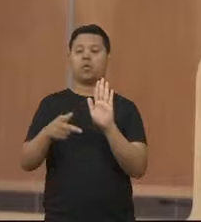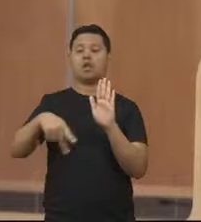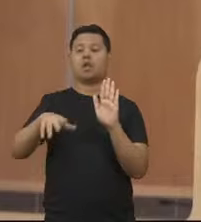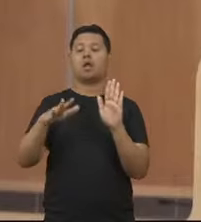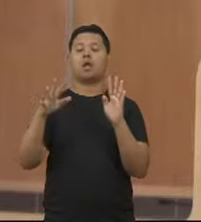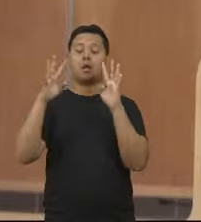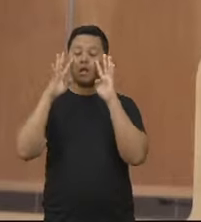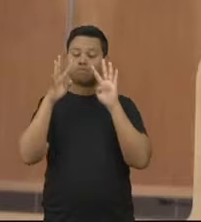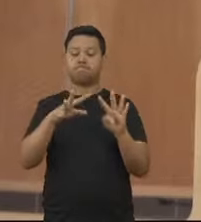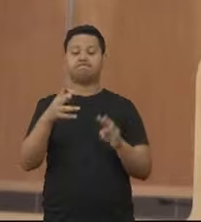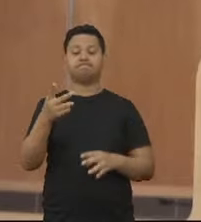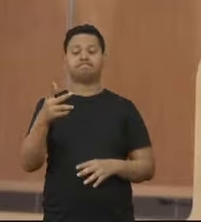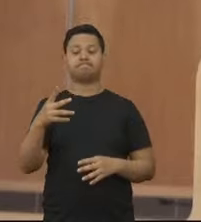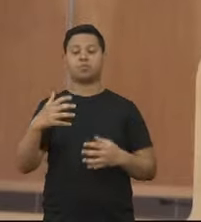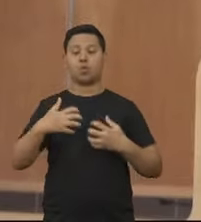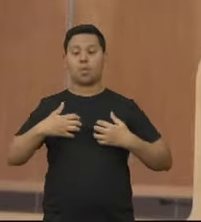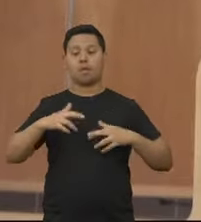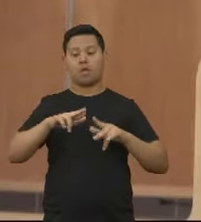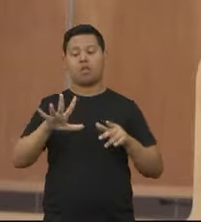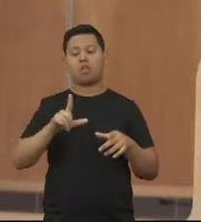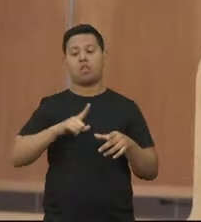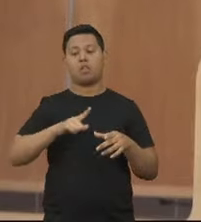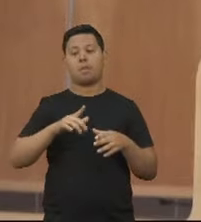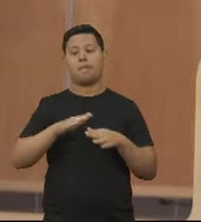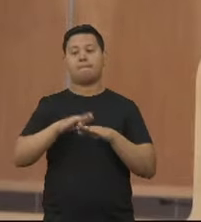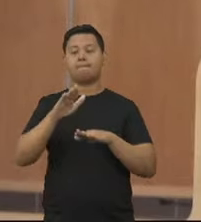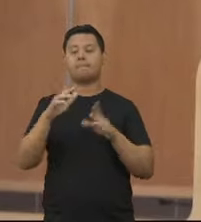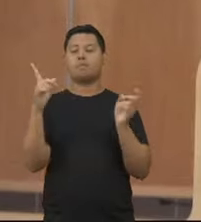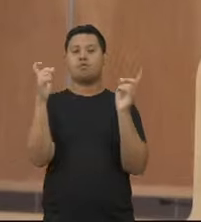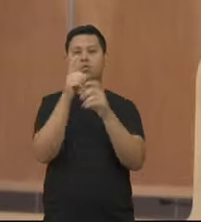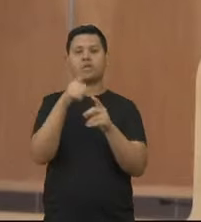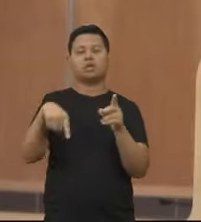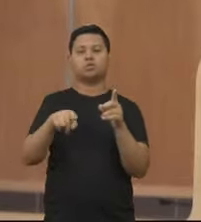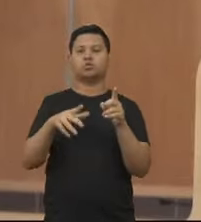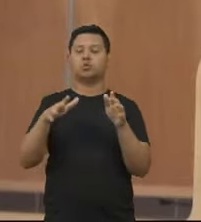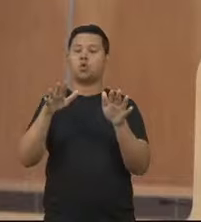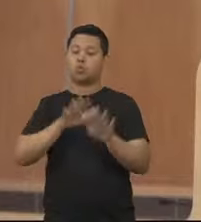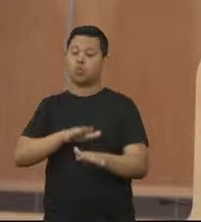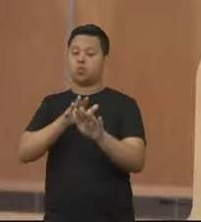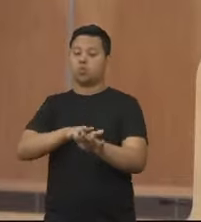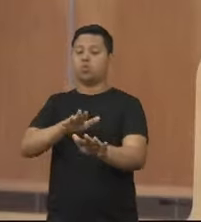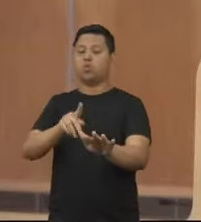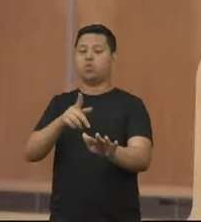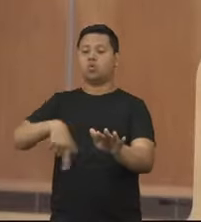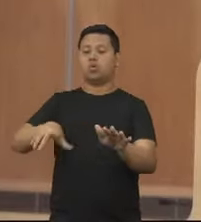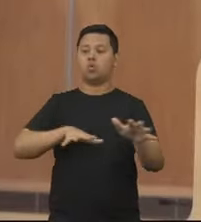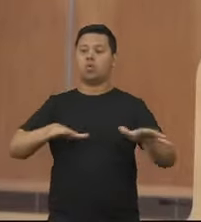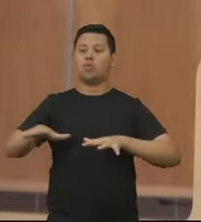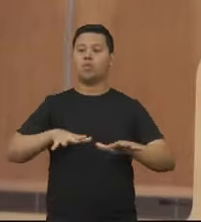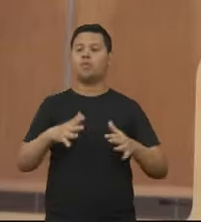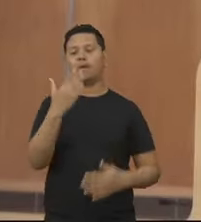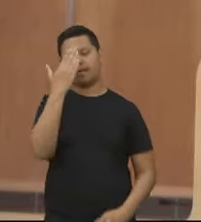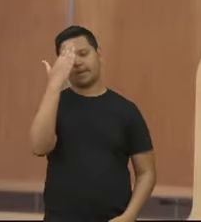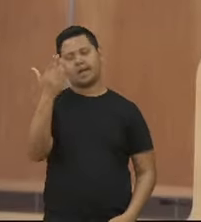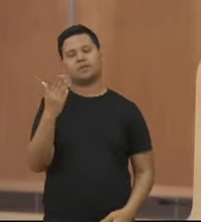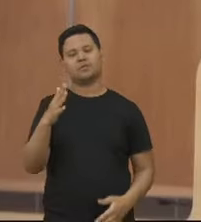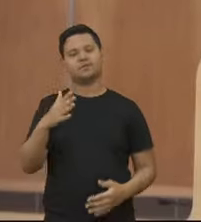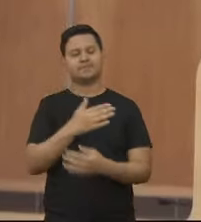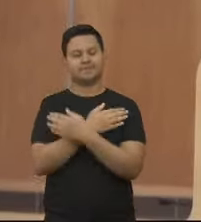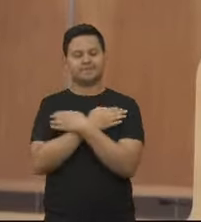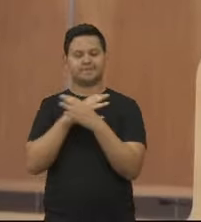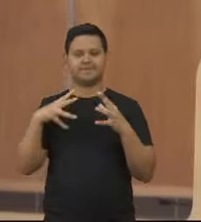tração animal na cidade, para que não tenhamos mais dificuldades no trânsito e na mobilidade urbana. Obrigado, um abraço a todos.